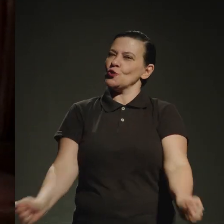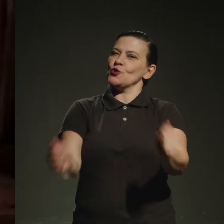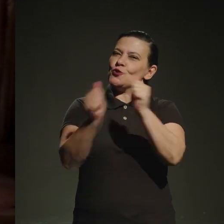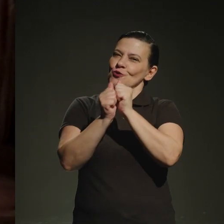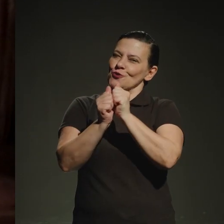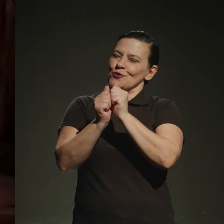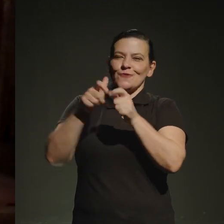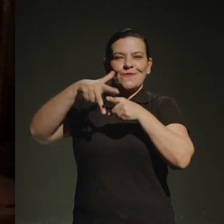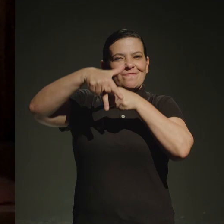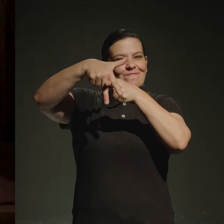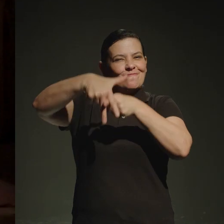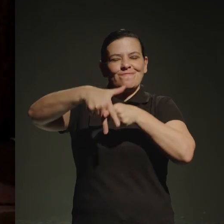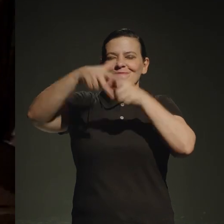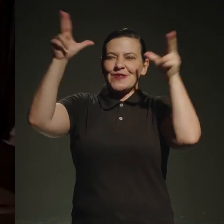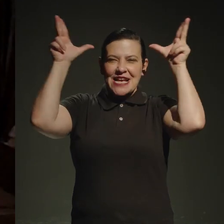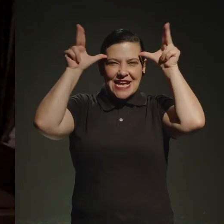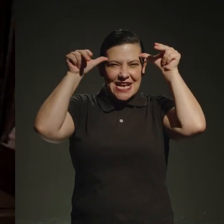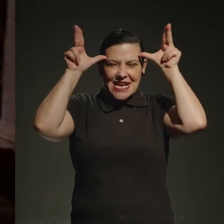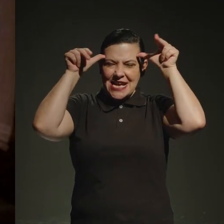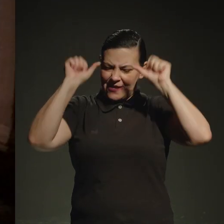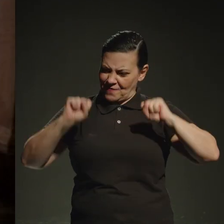para tanta estrada.